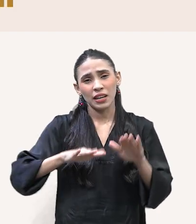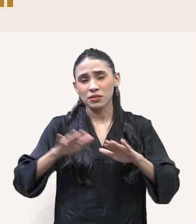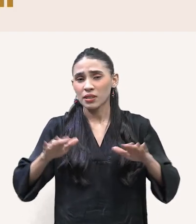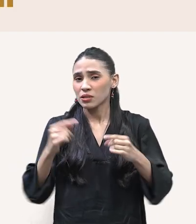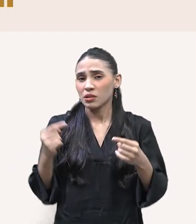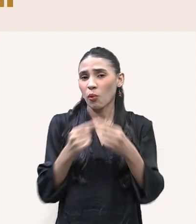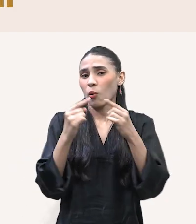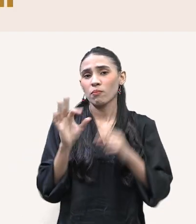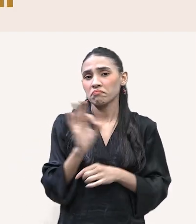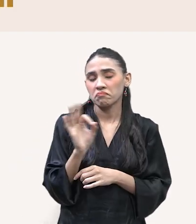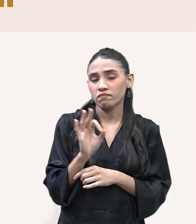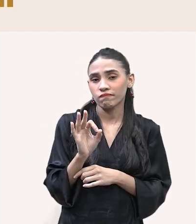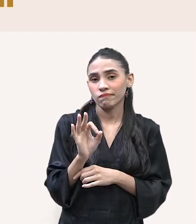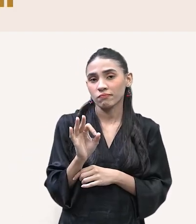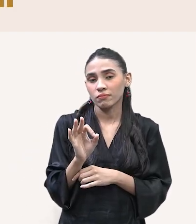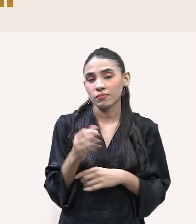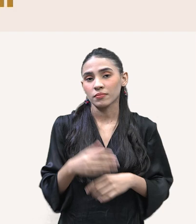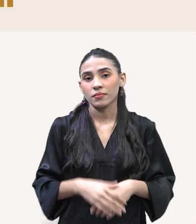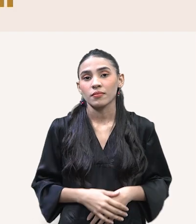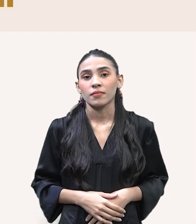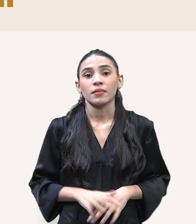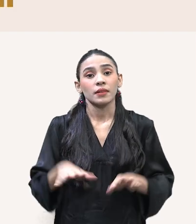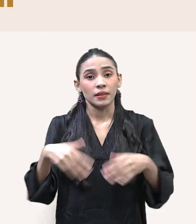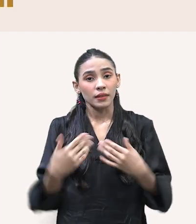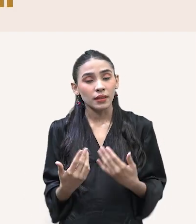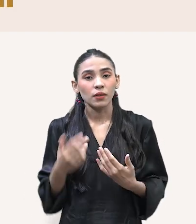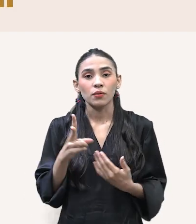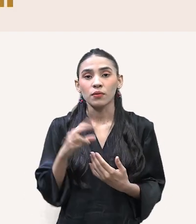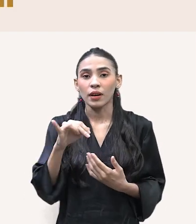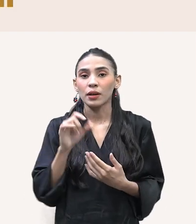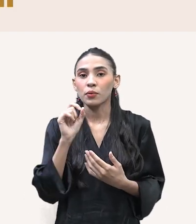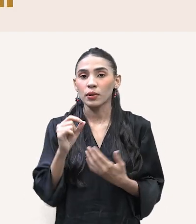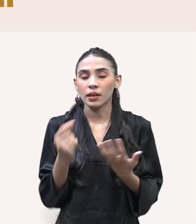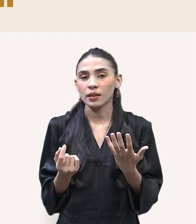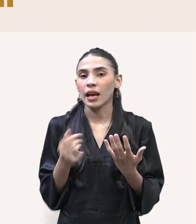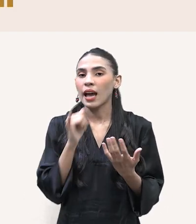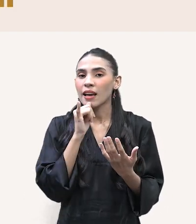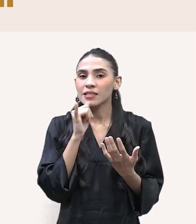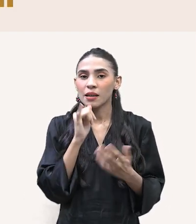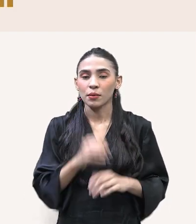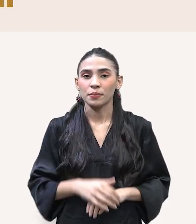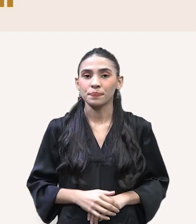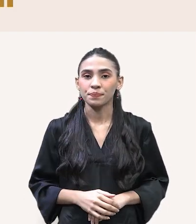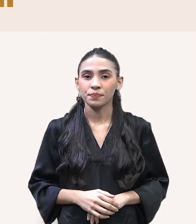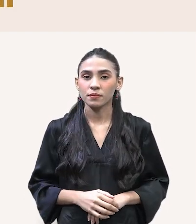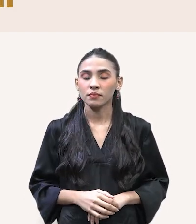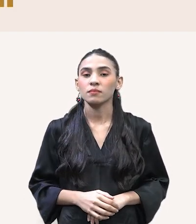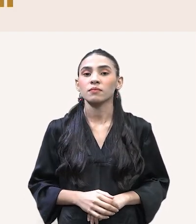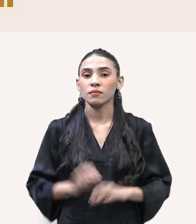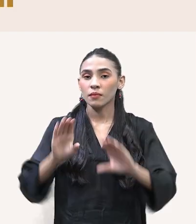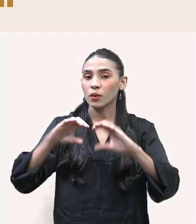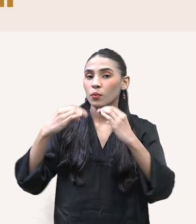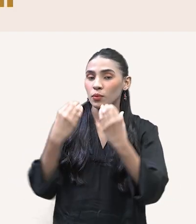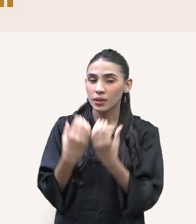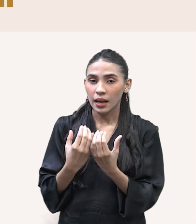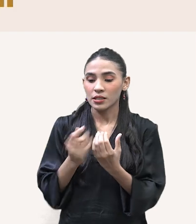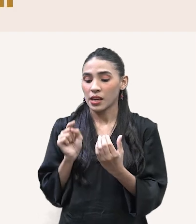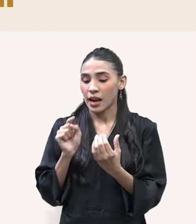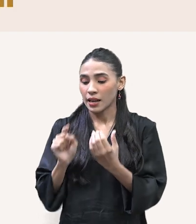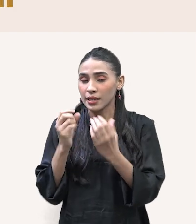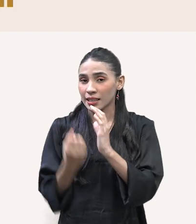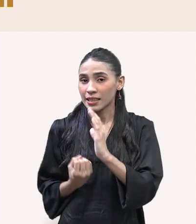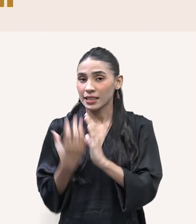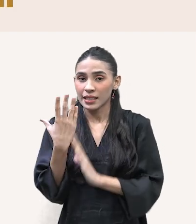encontro à necessidade dela, né? Então, ele vai juntar justamente a comunidade para